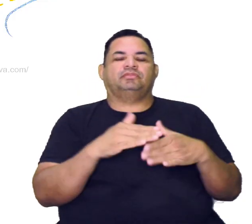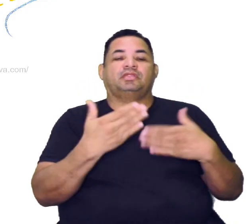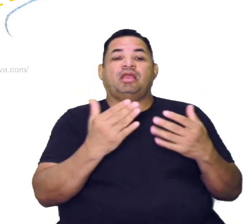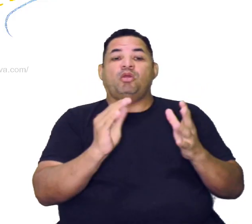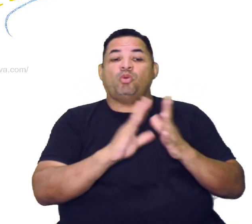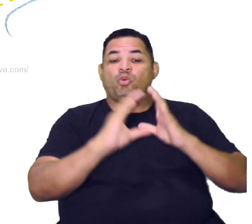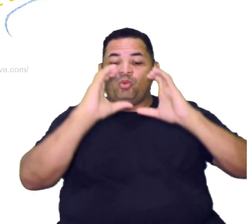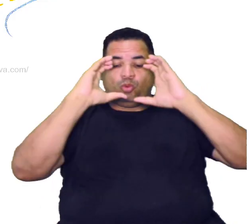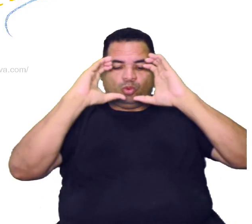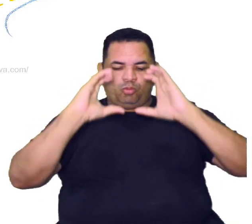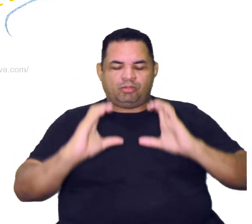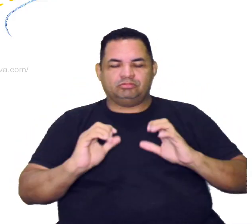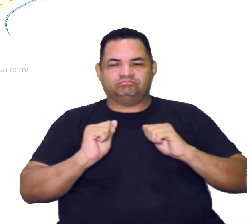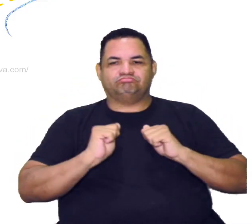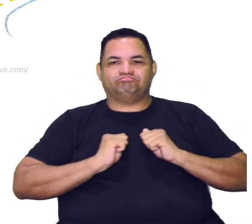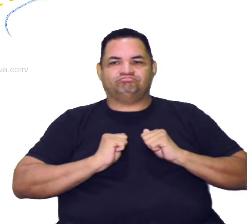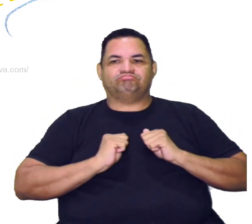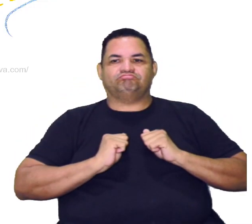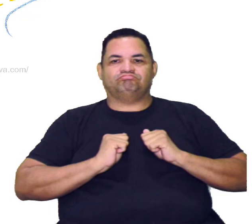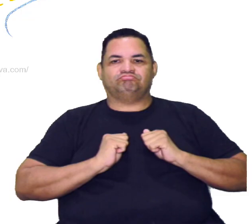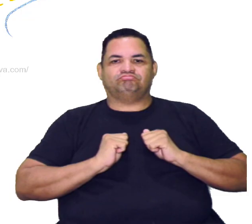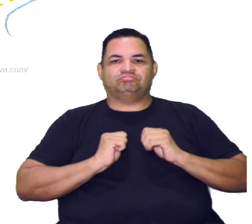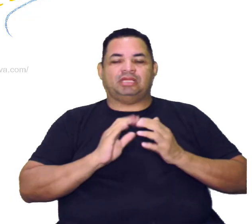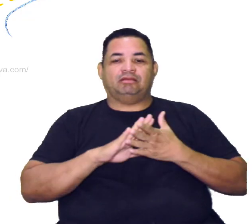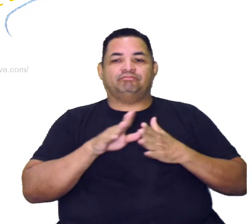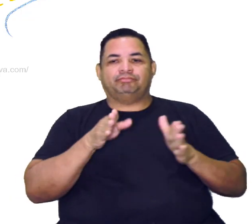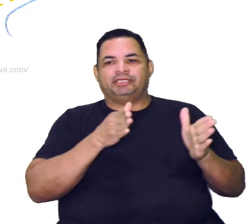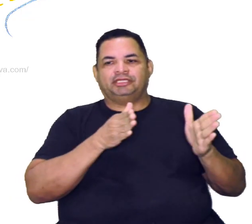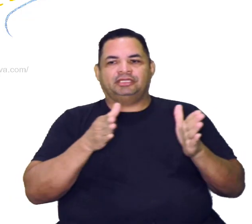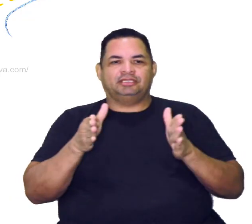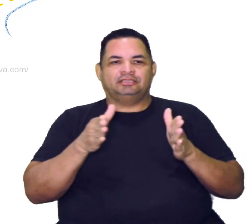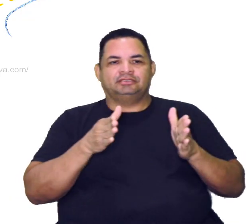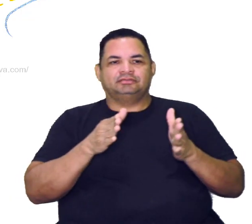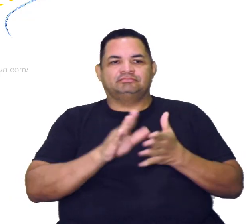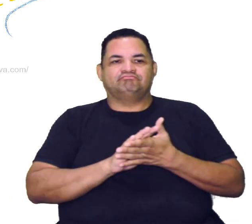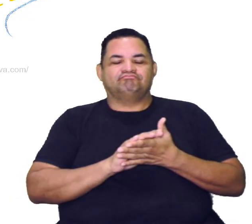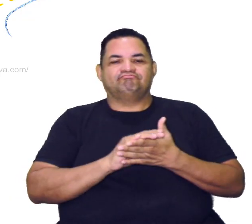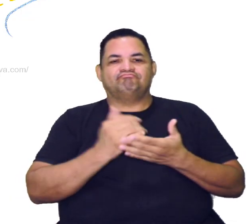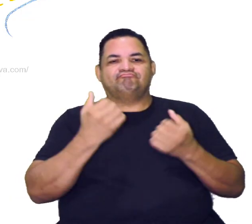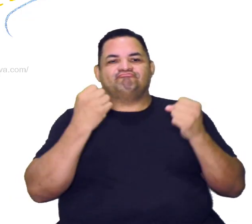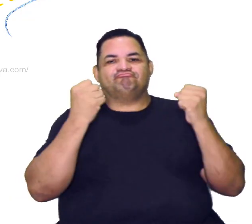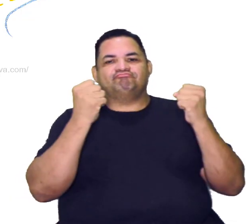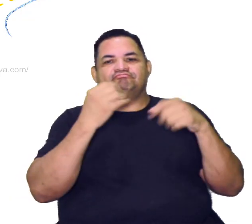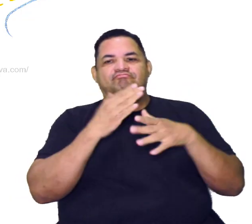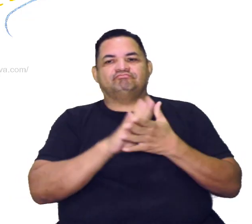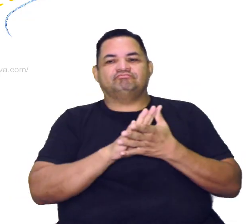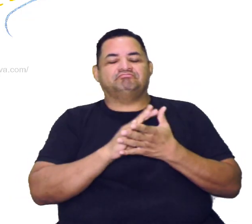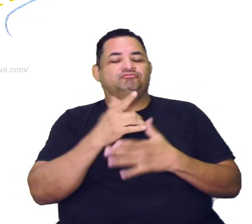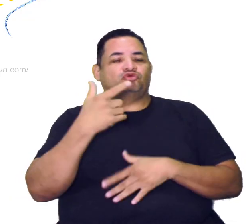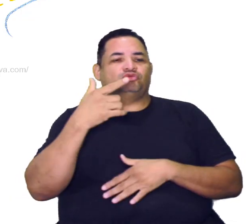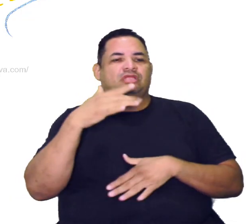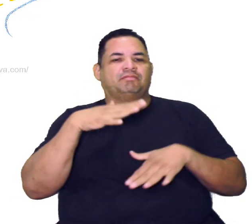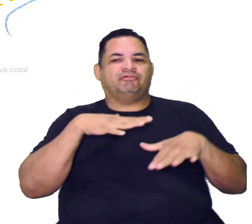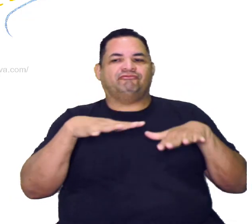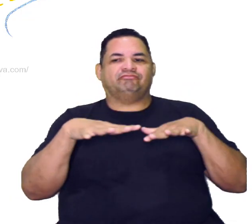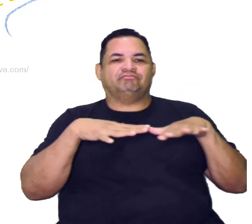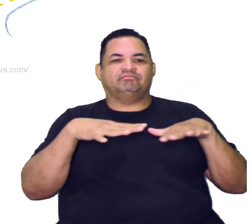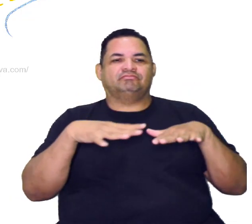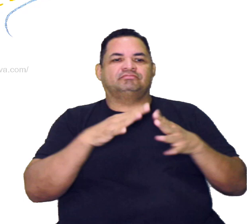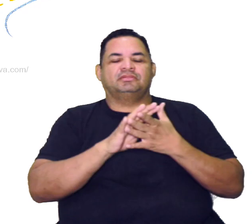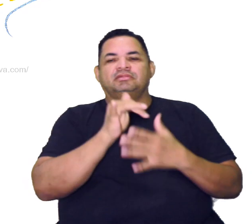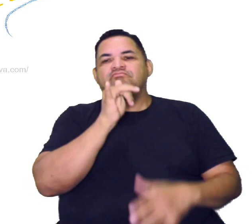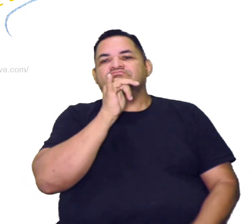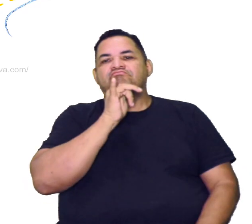o comportamento sedentário diz respeito ao tempo gasto em atividades que não envolvem movimento, como,